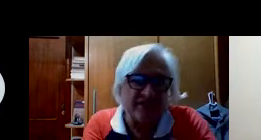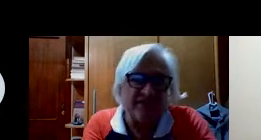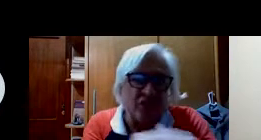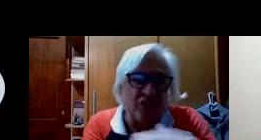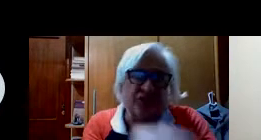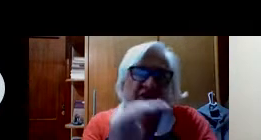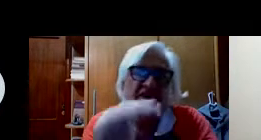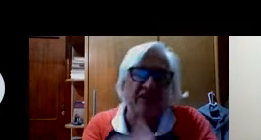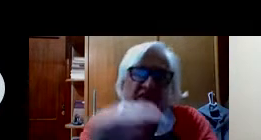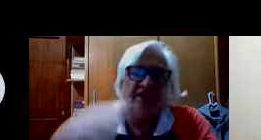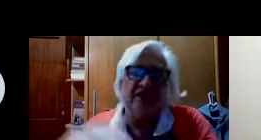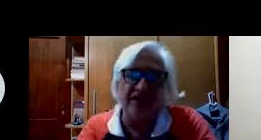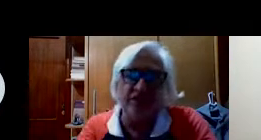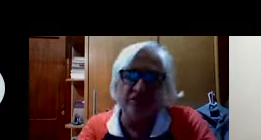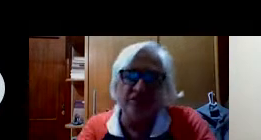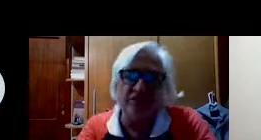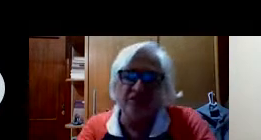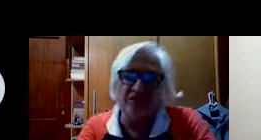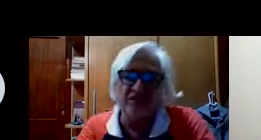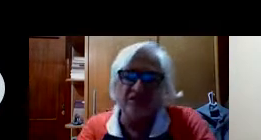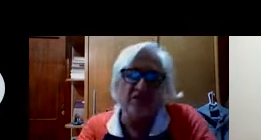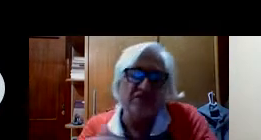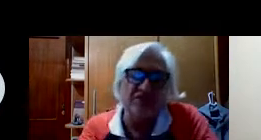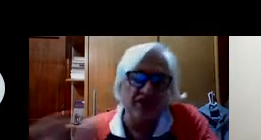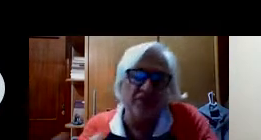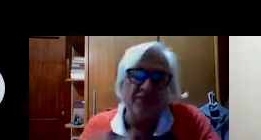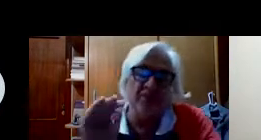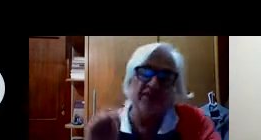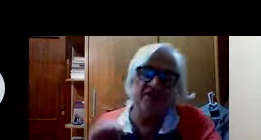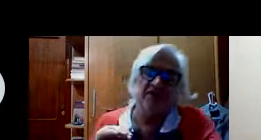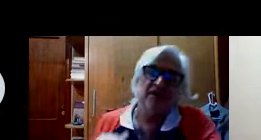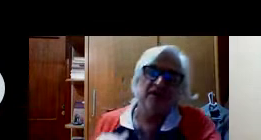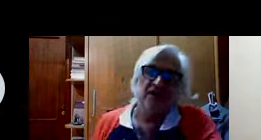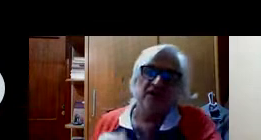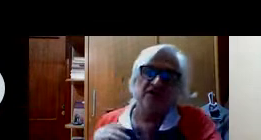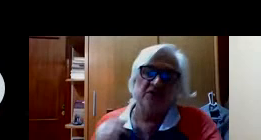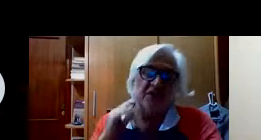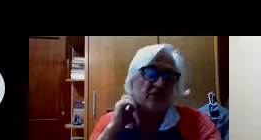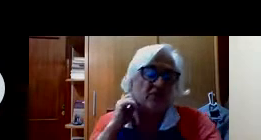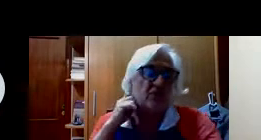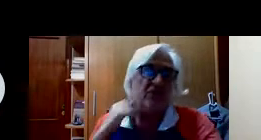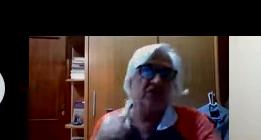Então, a resistência à corrosão é a afinidade com oxigênio, principalmente.